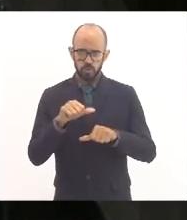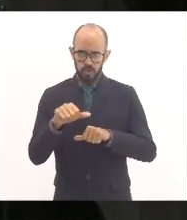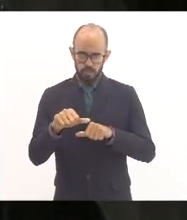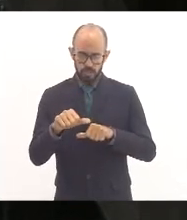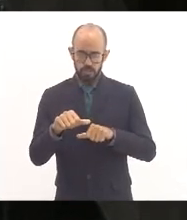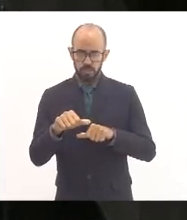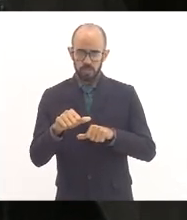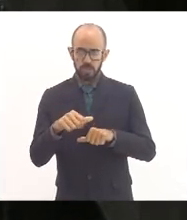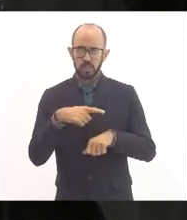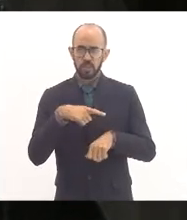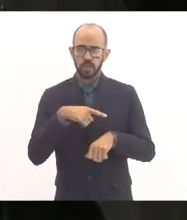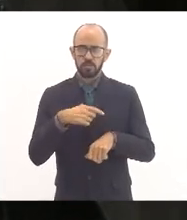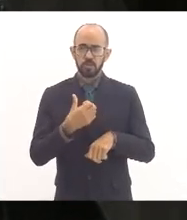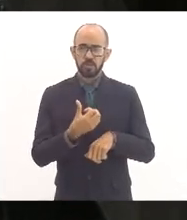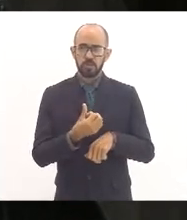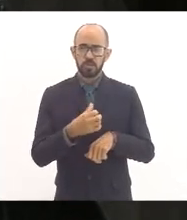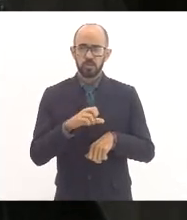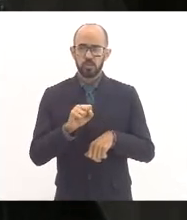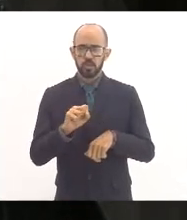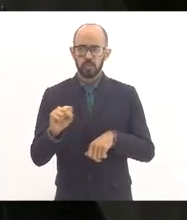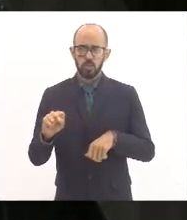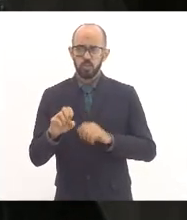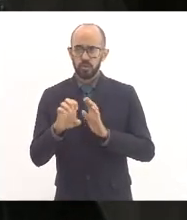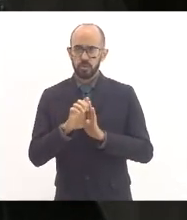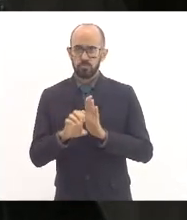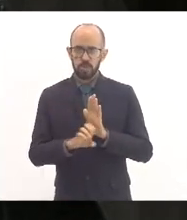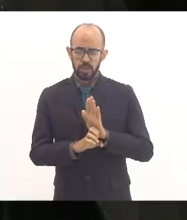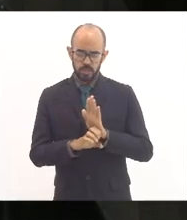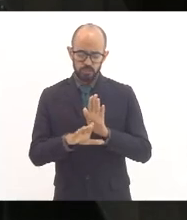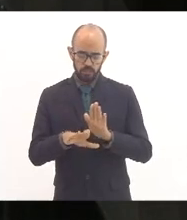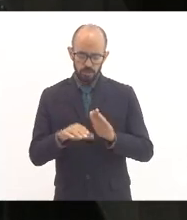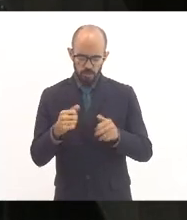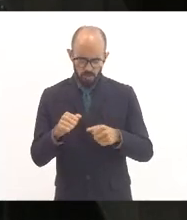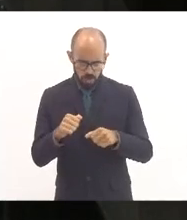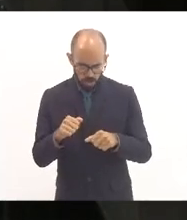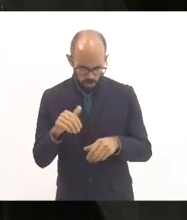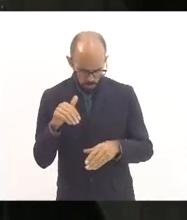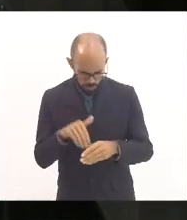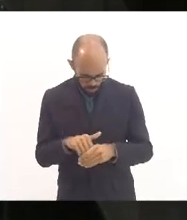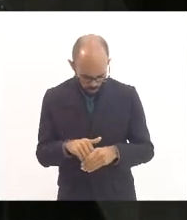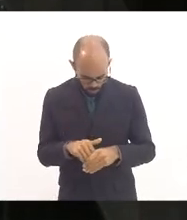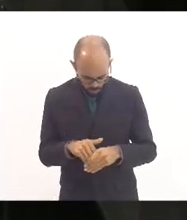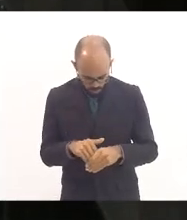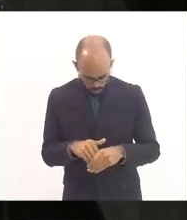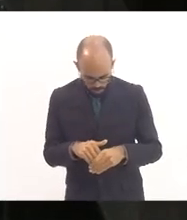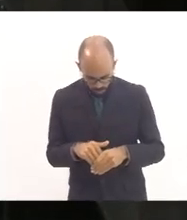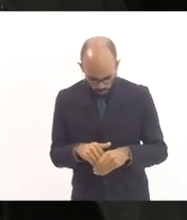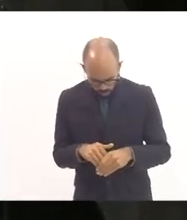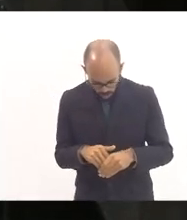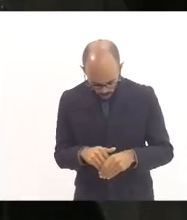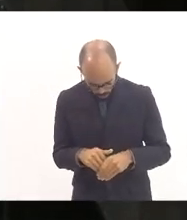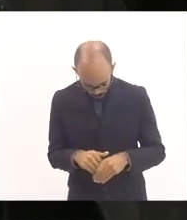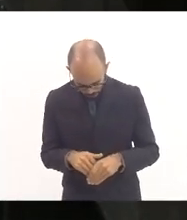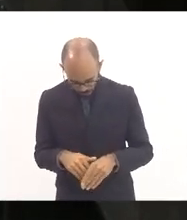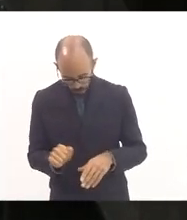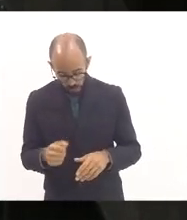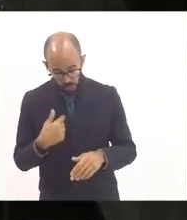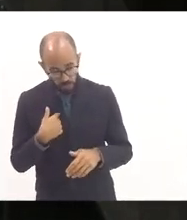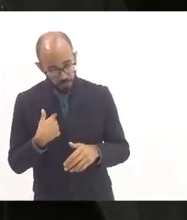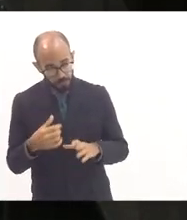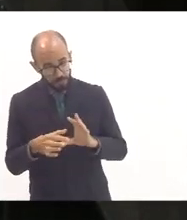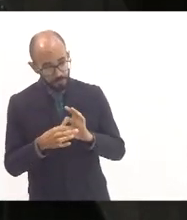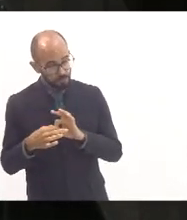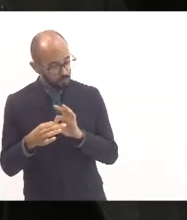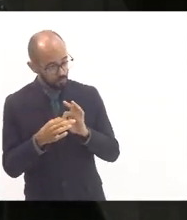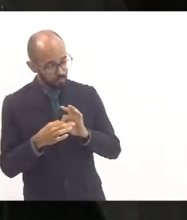temos 688 emendas mas ainda precisa ser votadas e é faço coro com